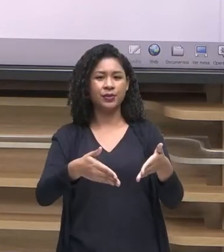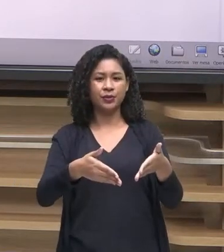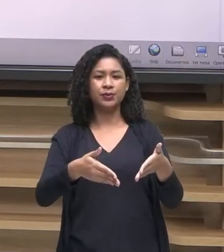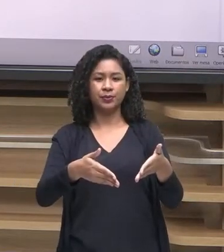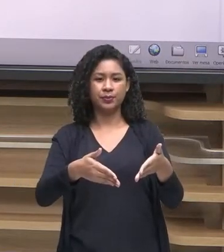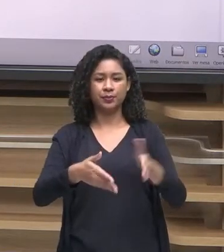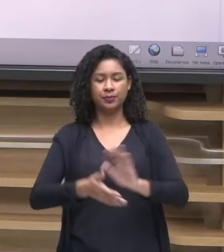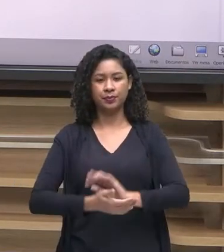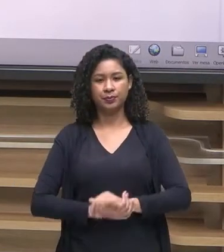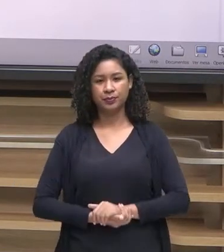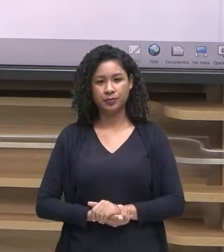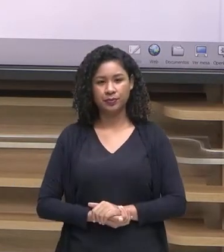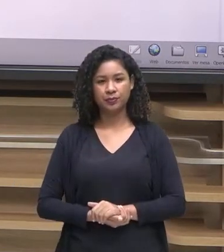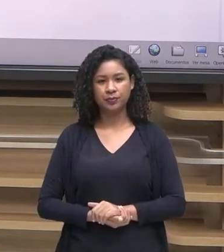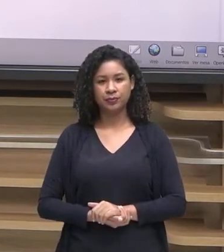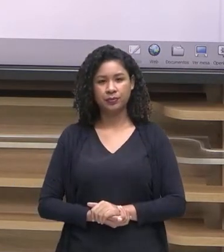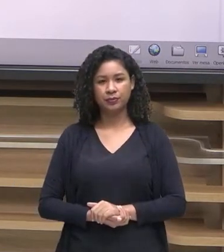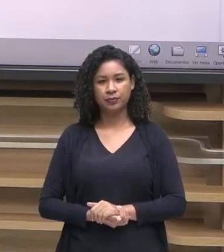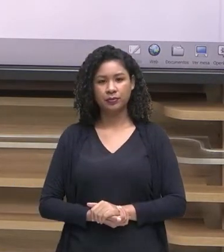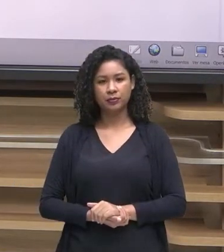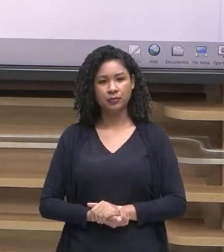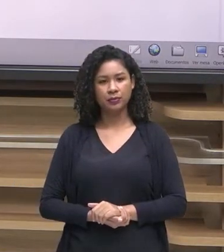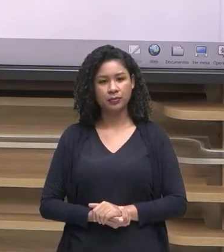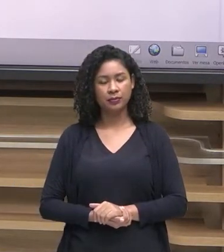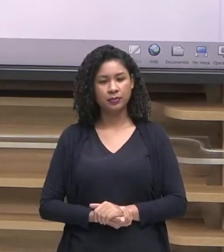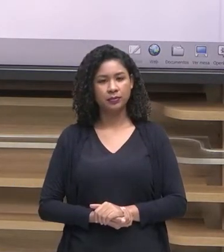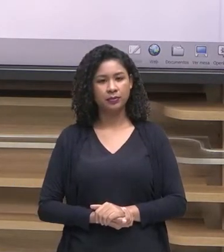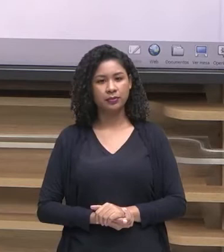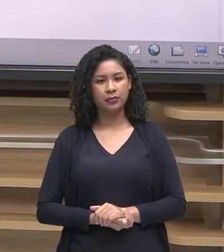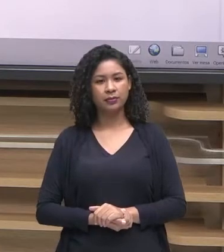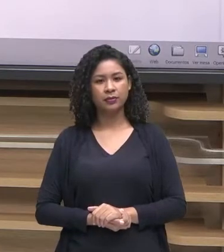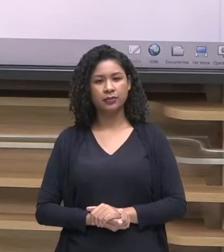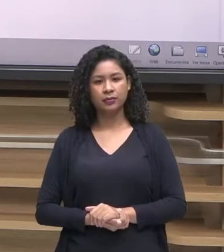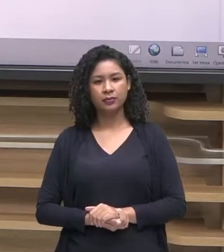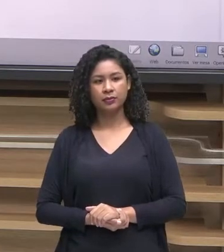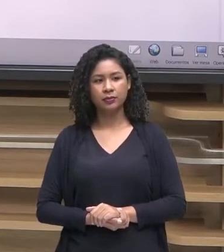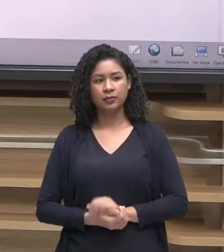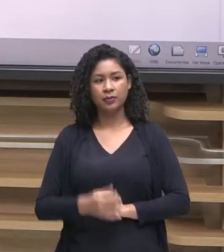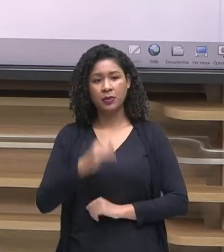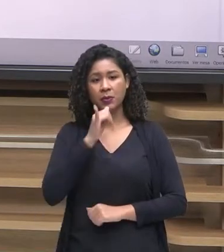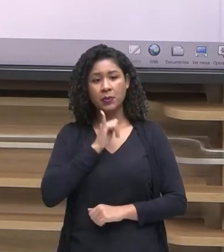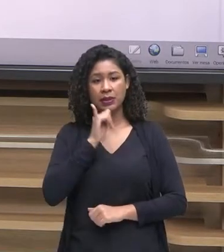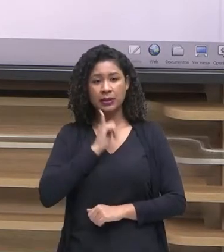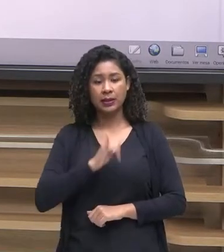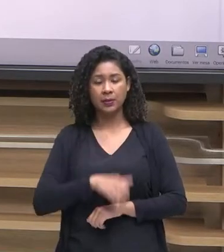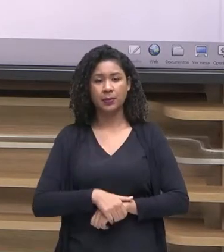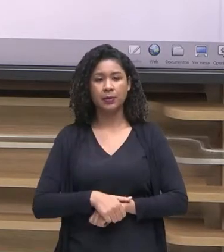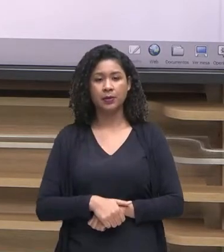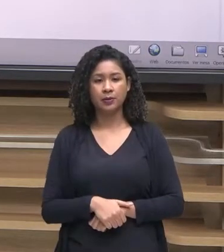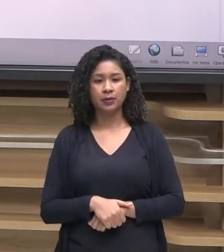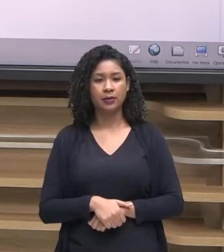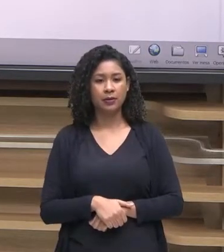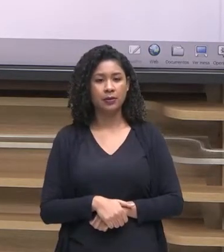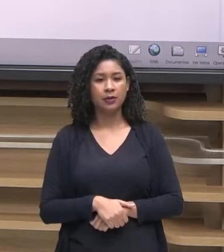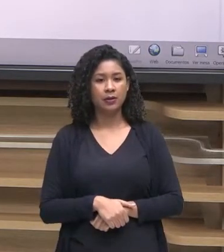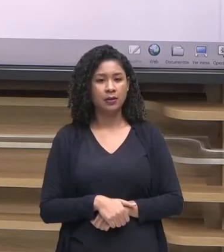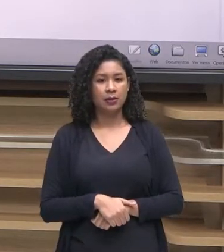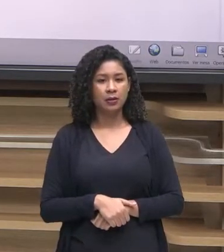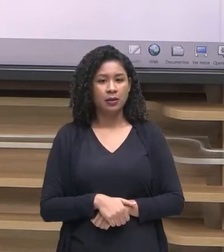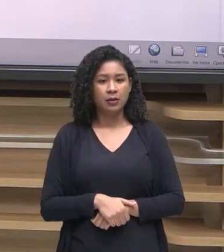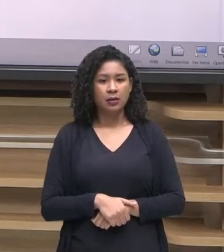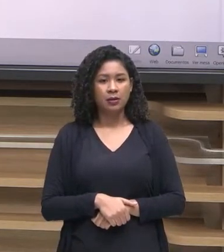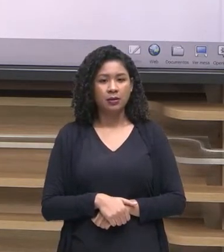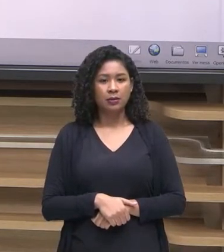foi germinada, onde ela foi semeada, né? Um exemplo, eu vou daqui a pouco,